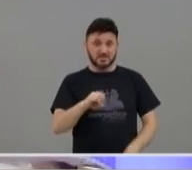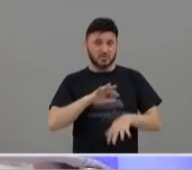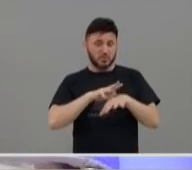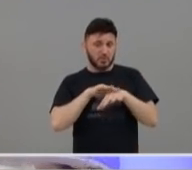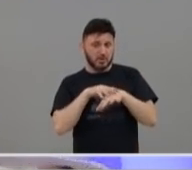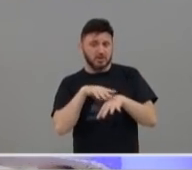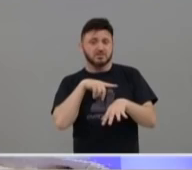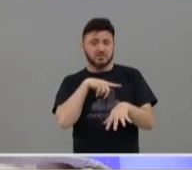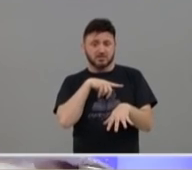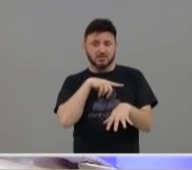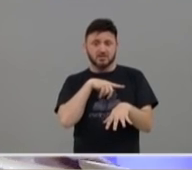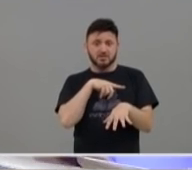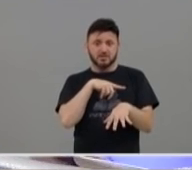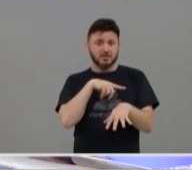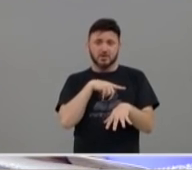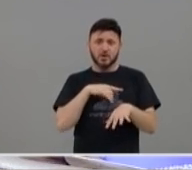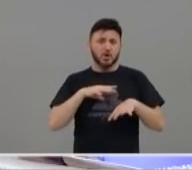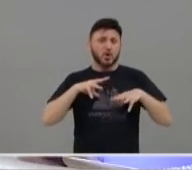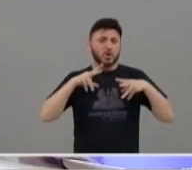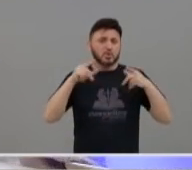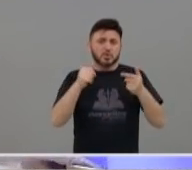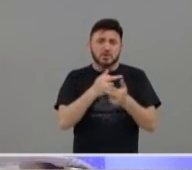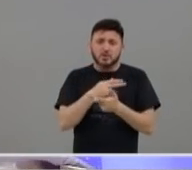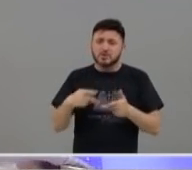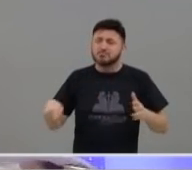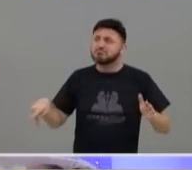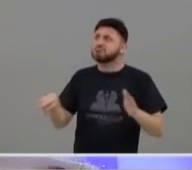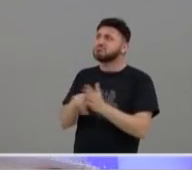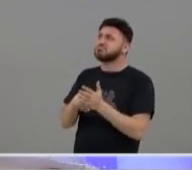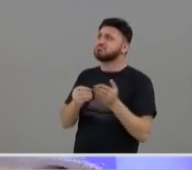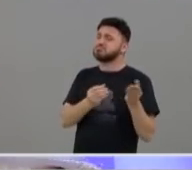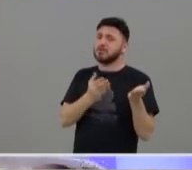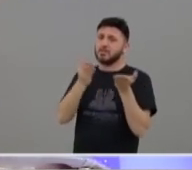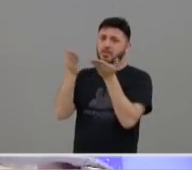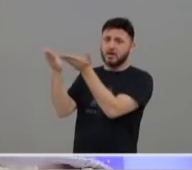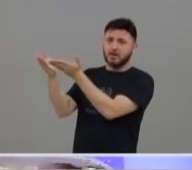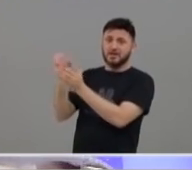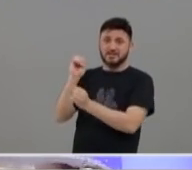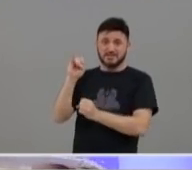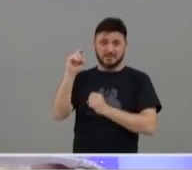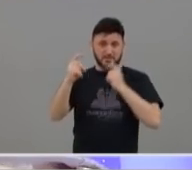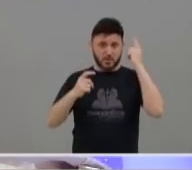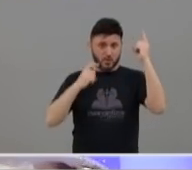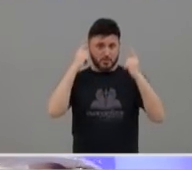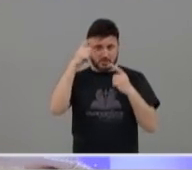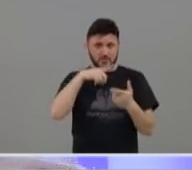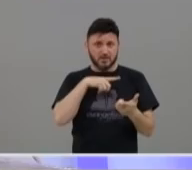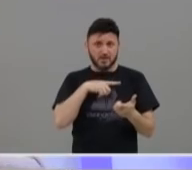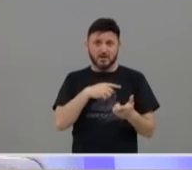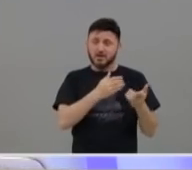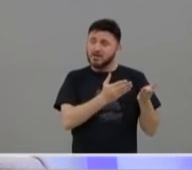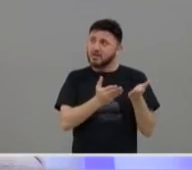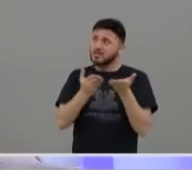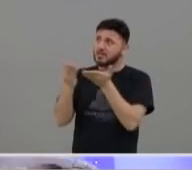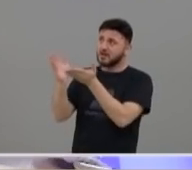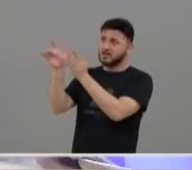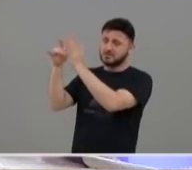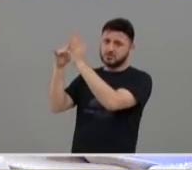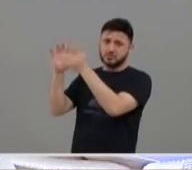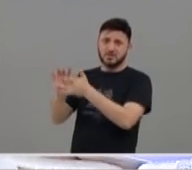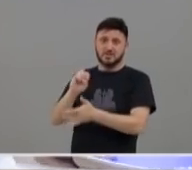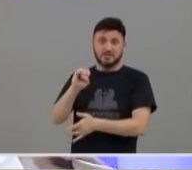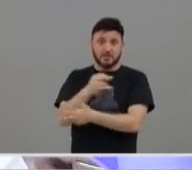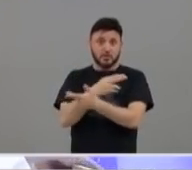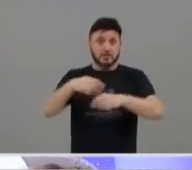enfermidade, coloque tudo diante dessa cruz. Se há alguma preocupação, coloque tudo. Se há algo que necessita